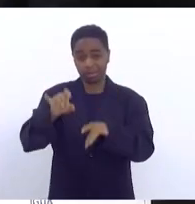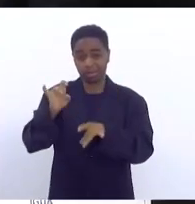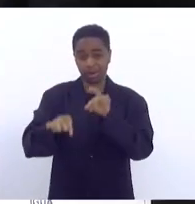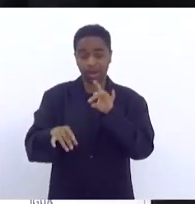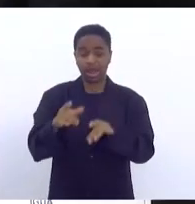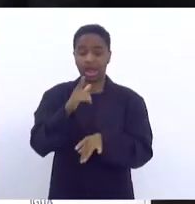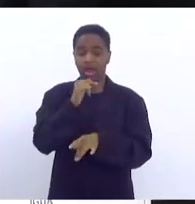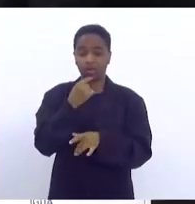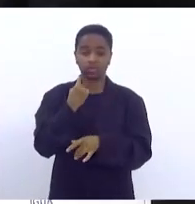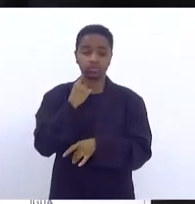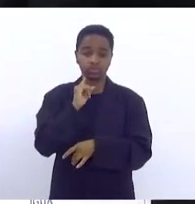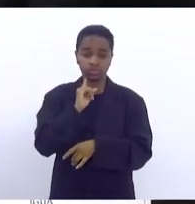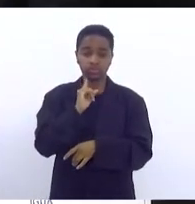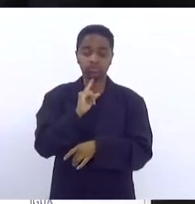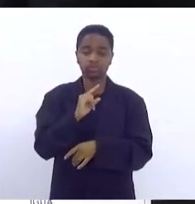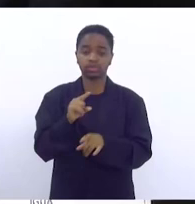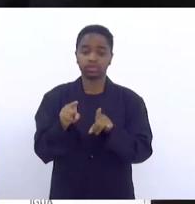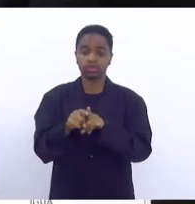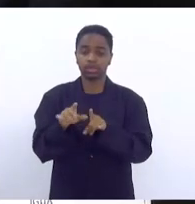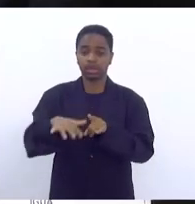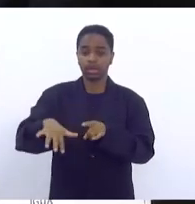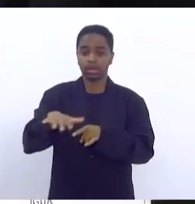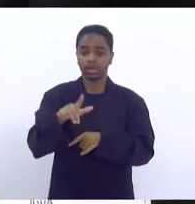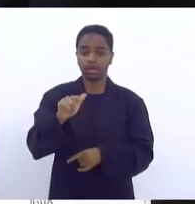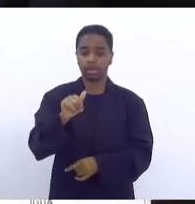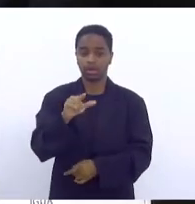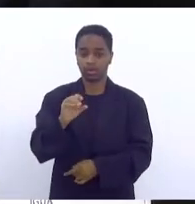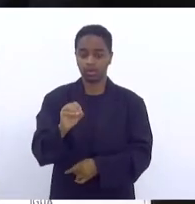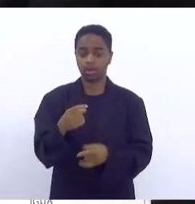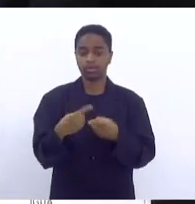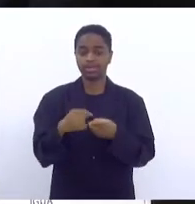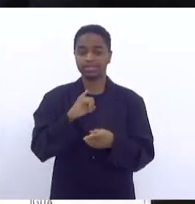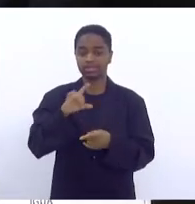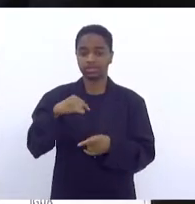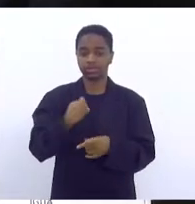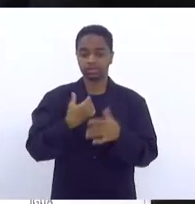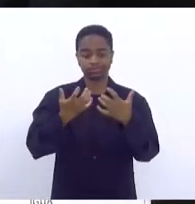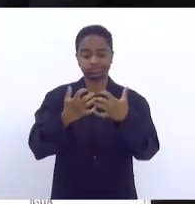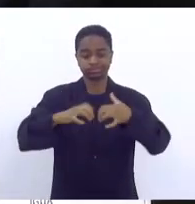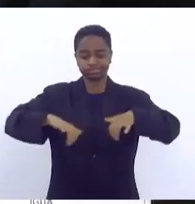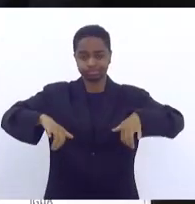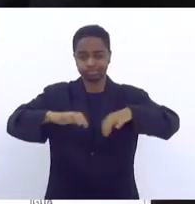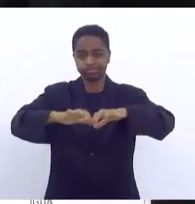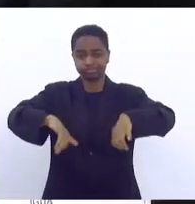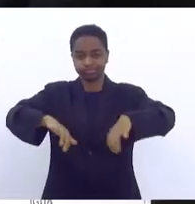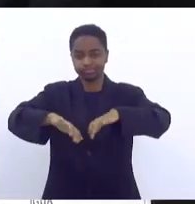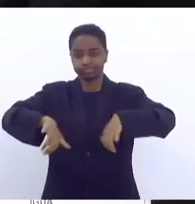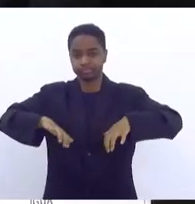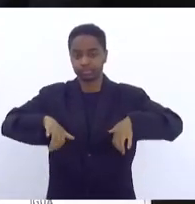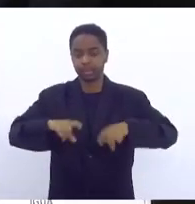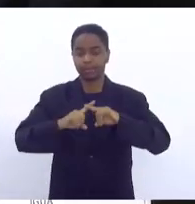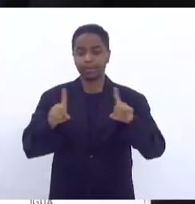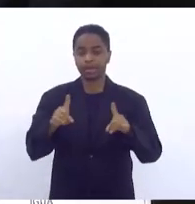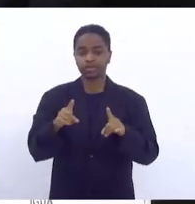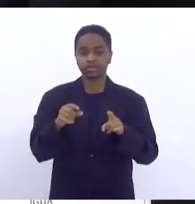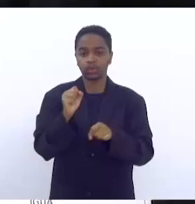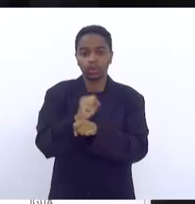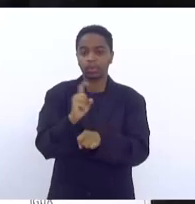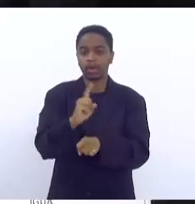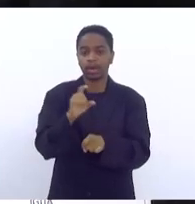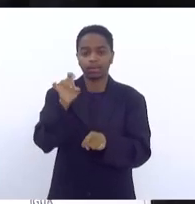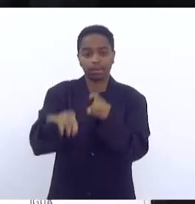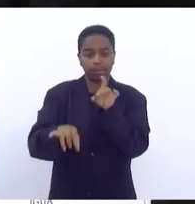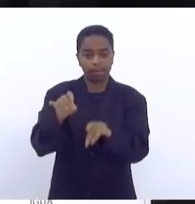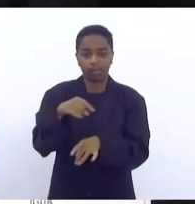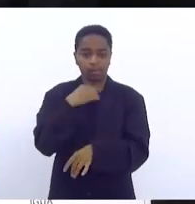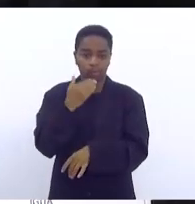esgotos nesse complexo lagunar porque se a gente for lá e dragar e fizer esse serviço e não parar de jogar esgoto lá dentro isso não vai